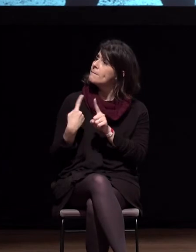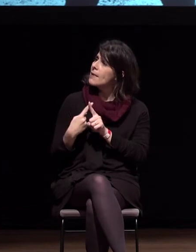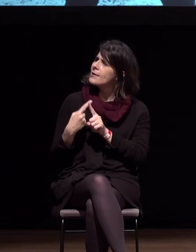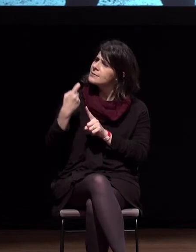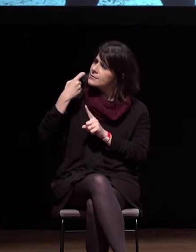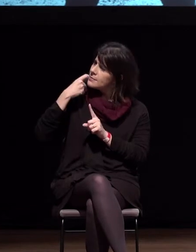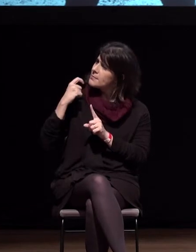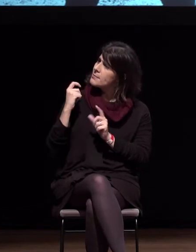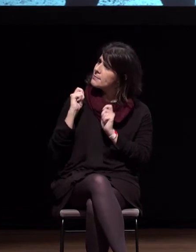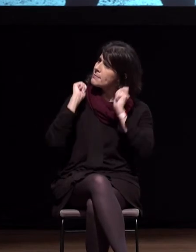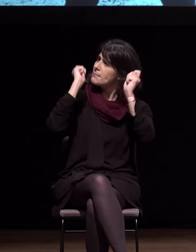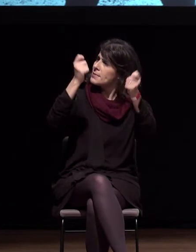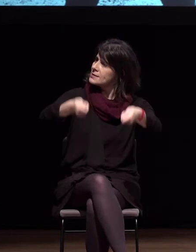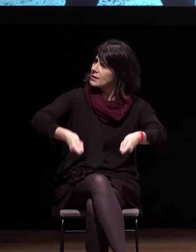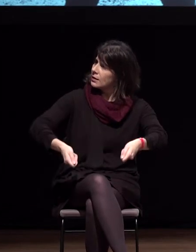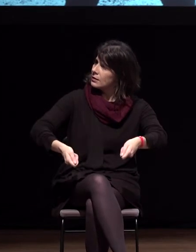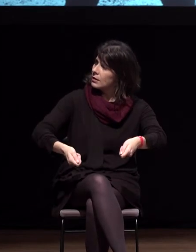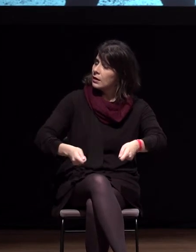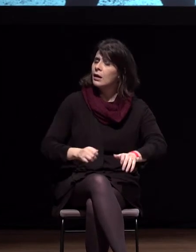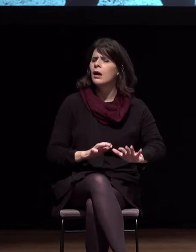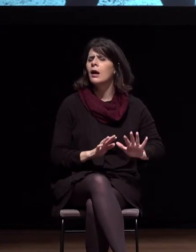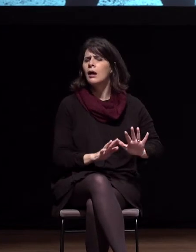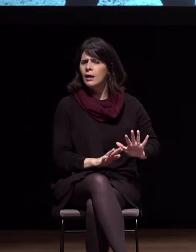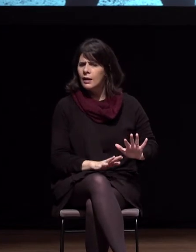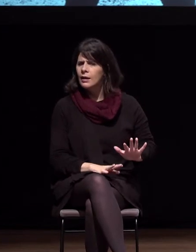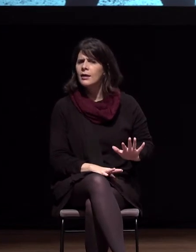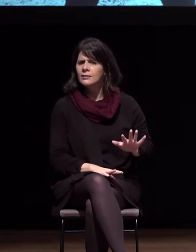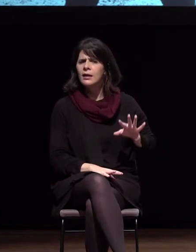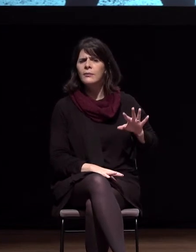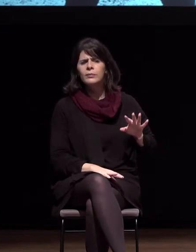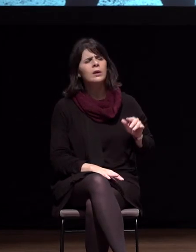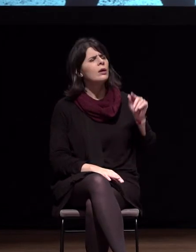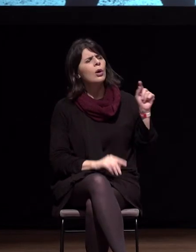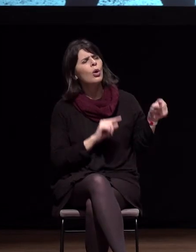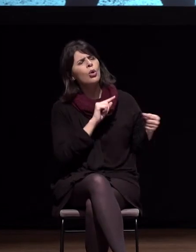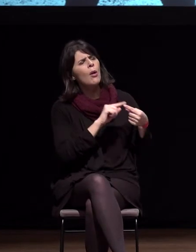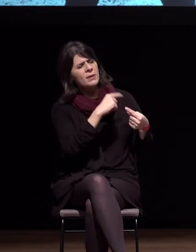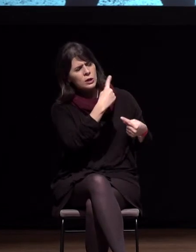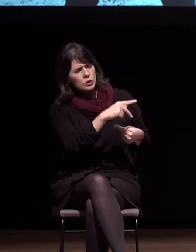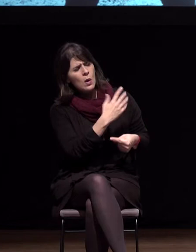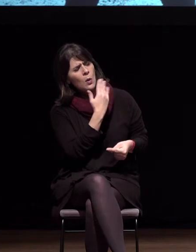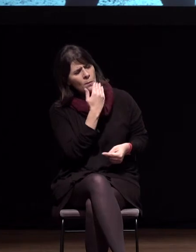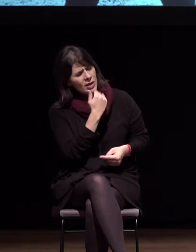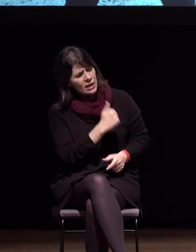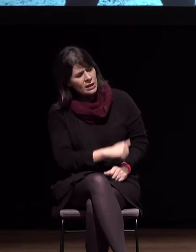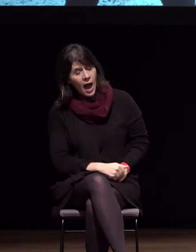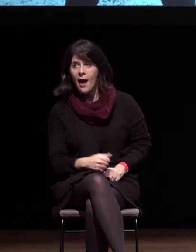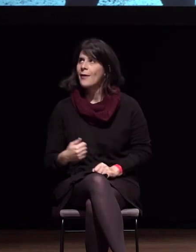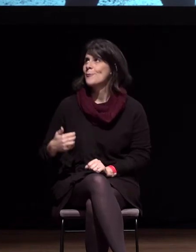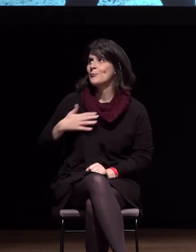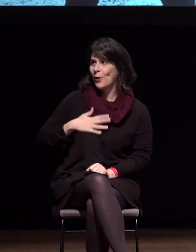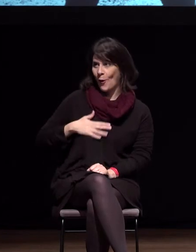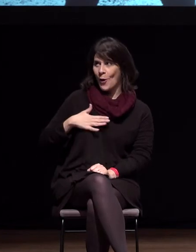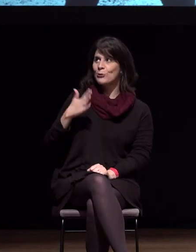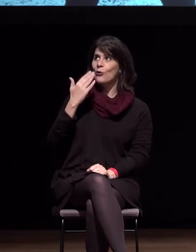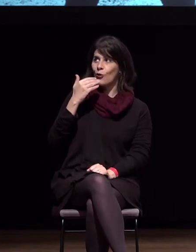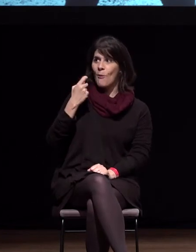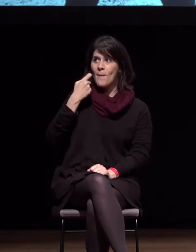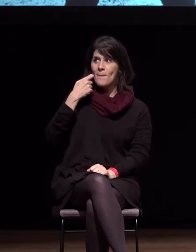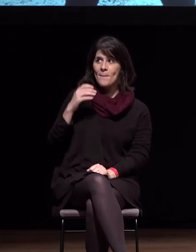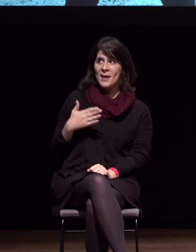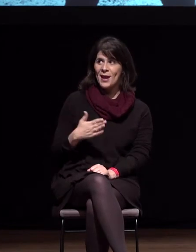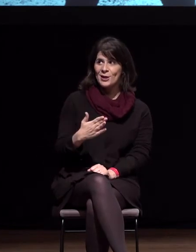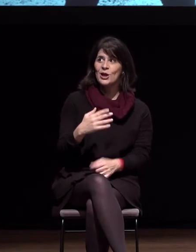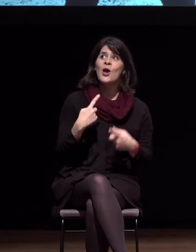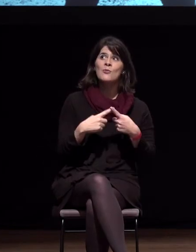a ver com a sua forma, a sua dieta alimentar? Eu como muito peixe, né? porque minha família é